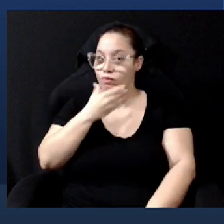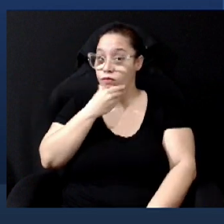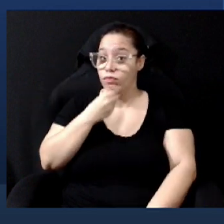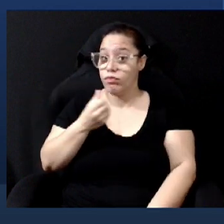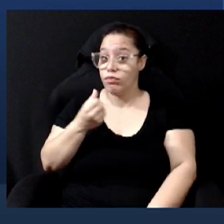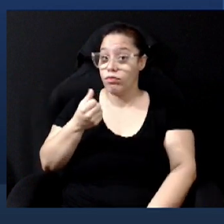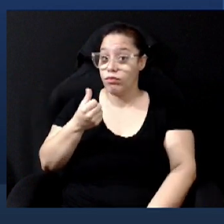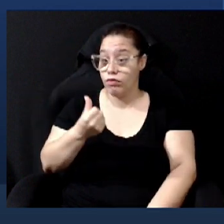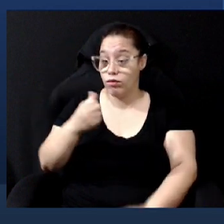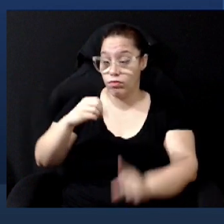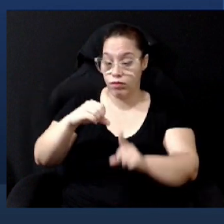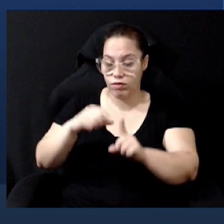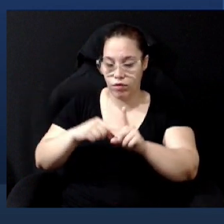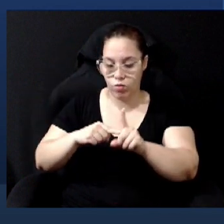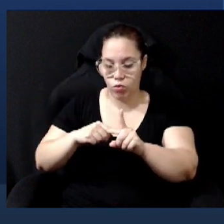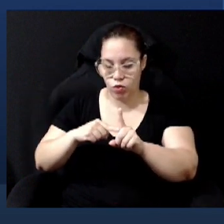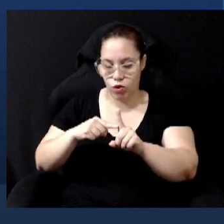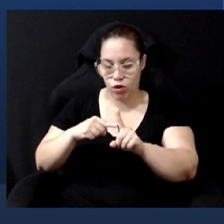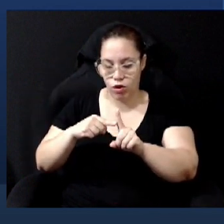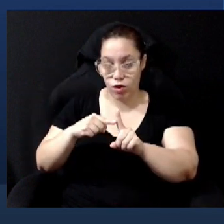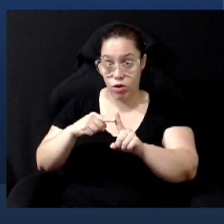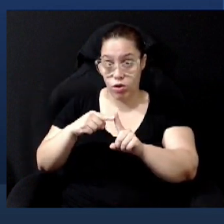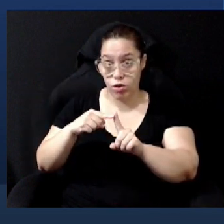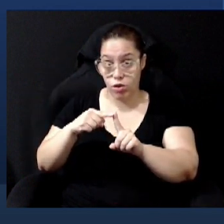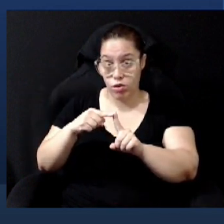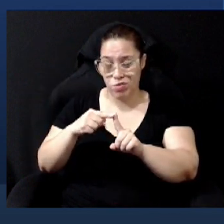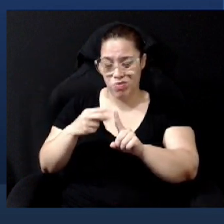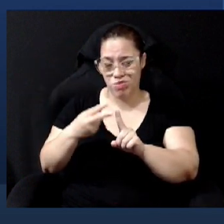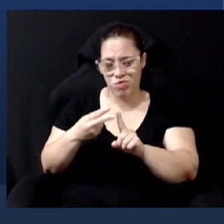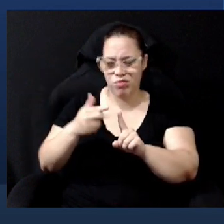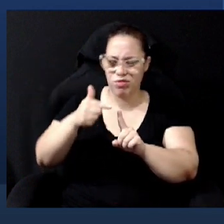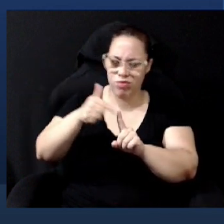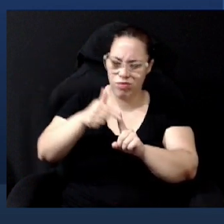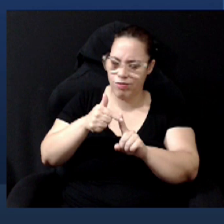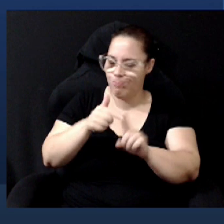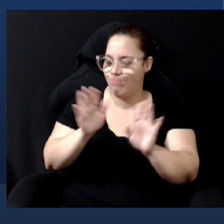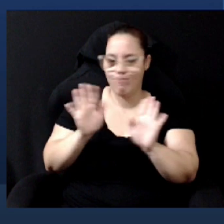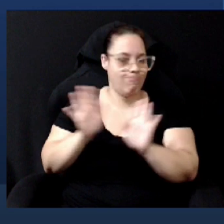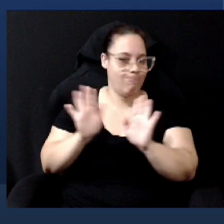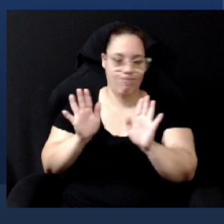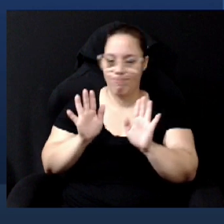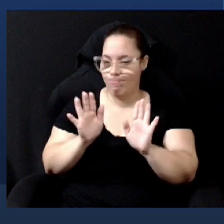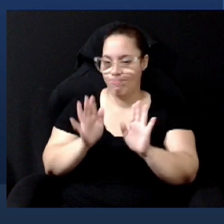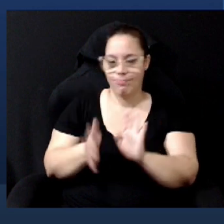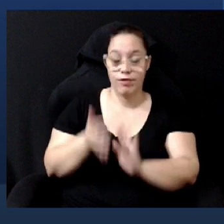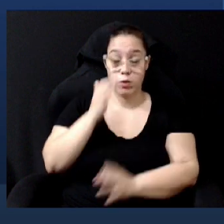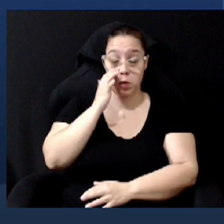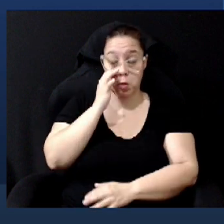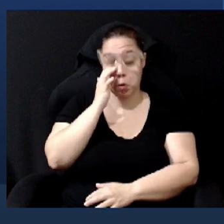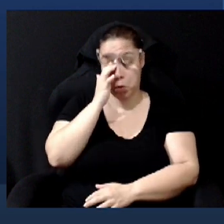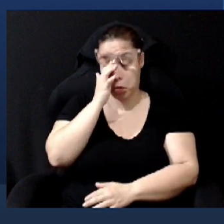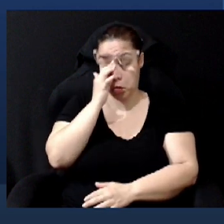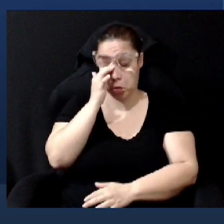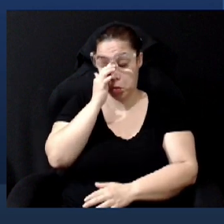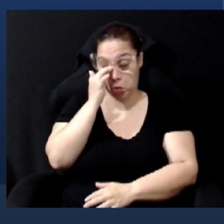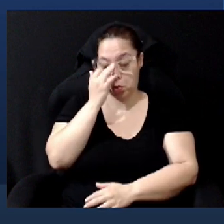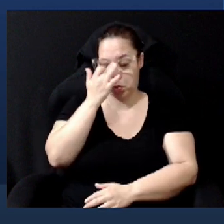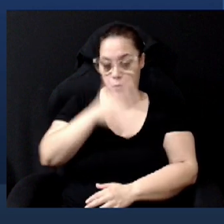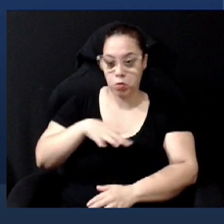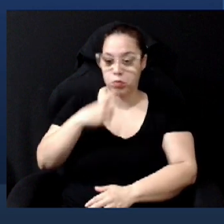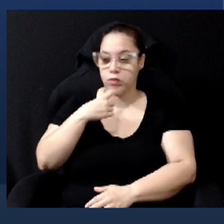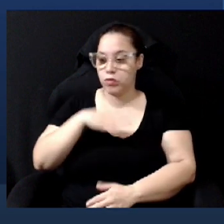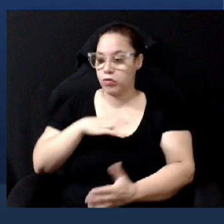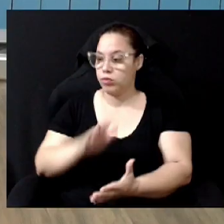19. Ao longo do dia, a temperatura até sobe, mas não passa dos 27 graus aqui na cidade de